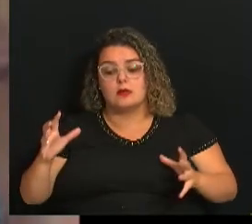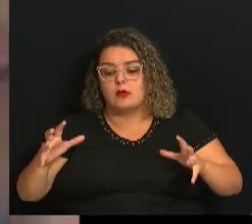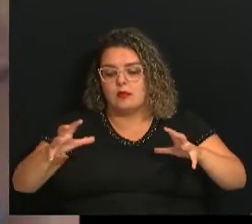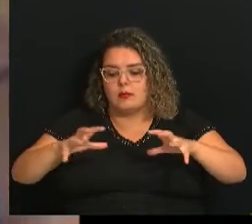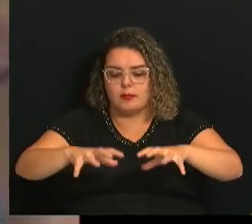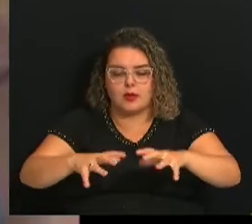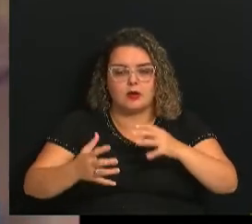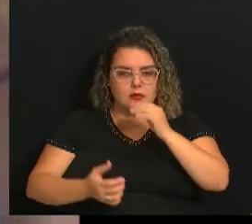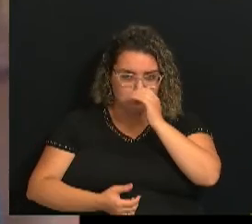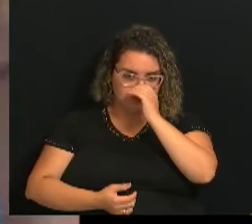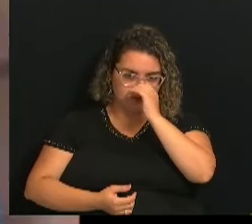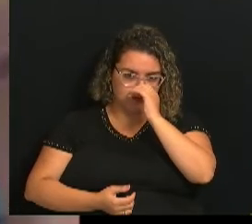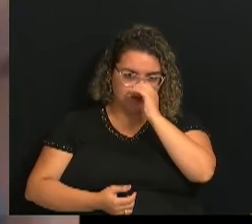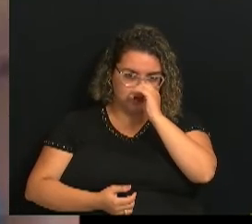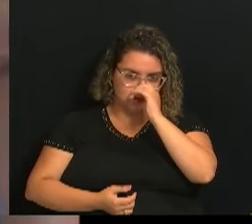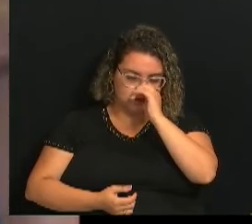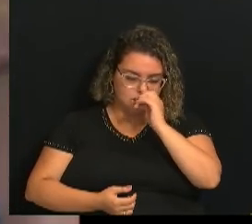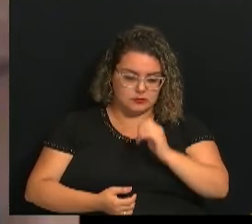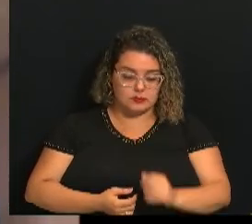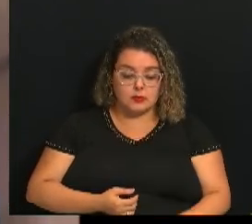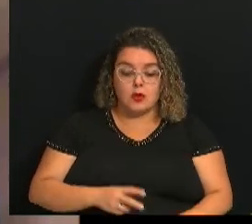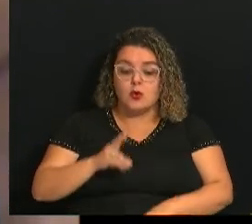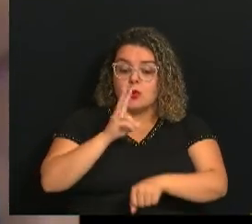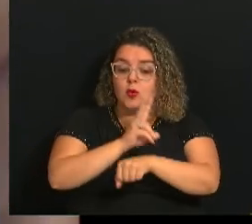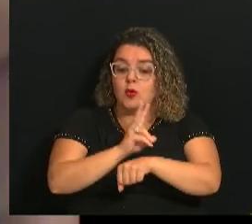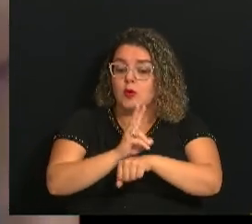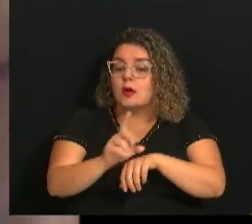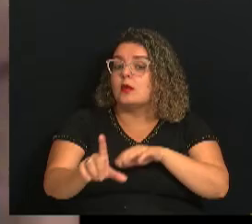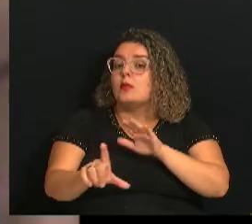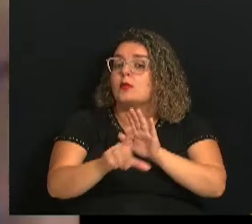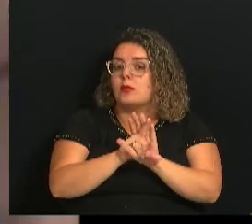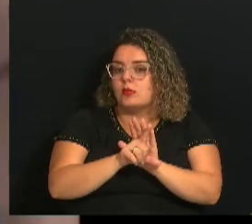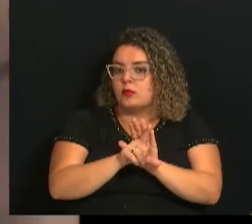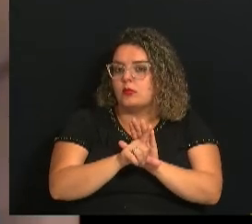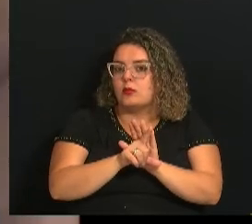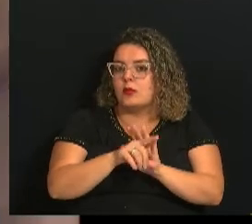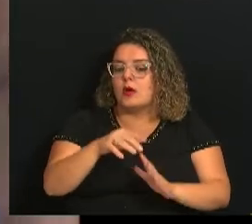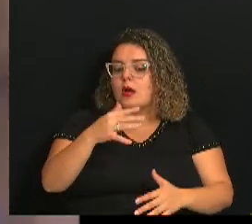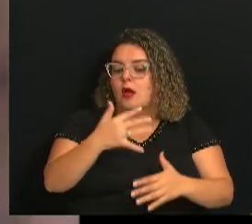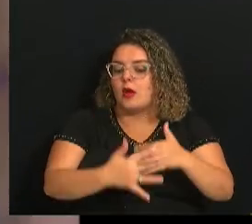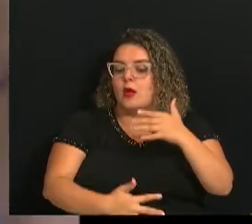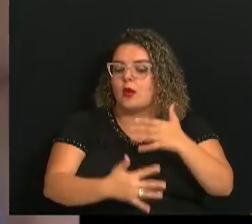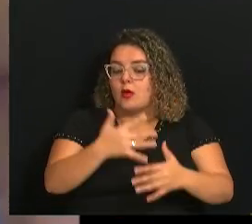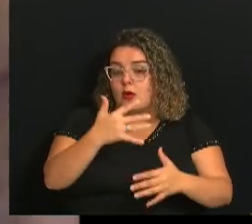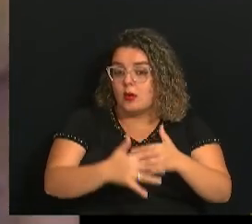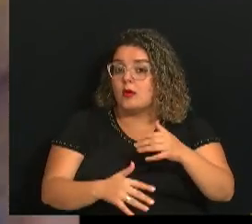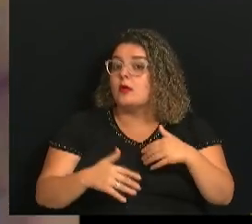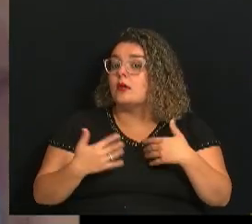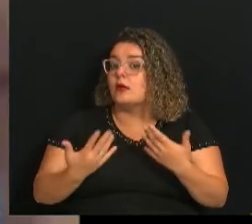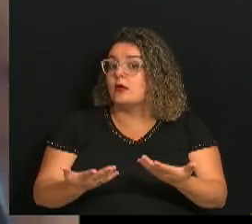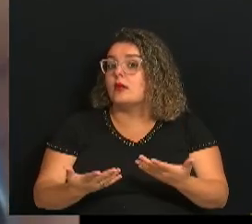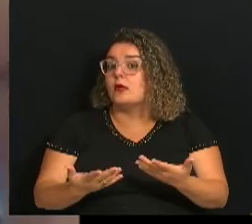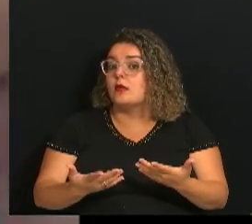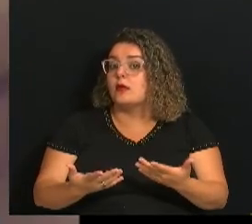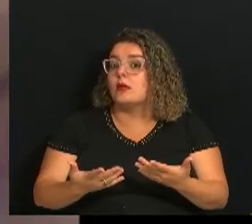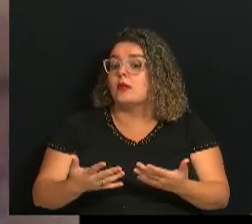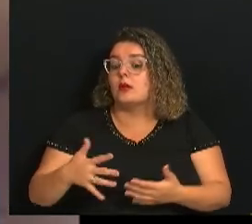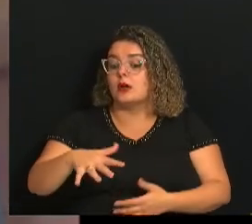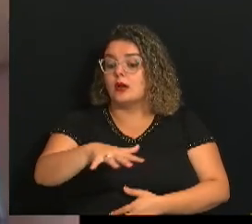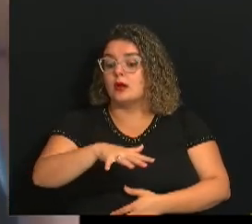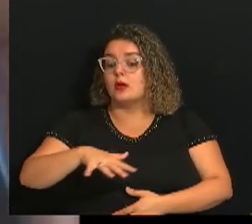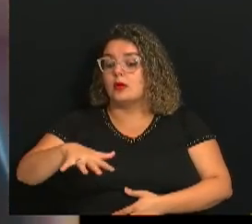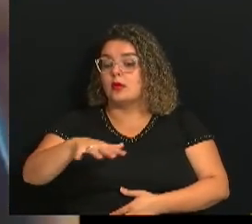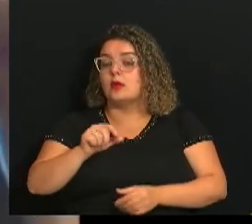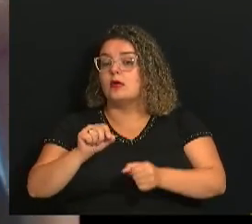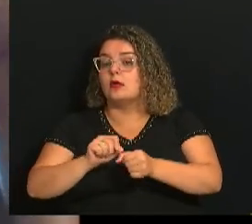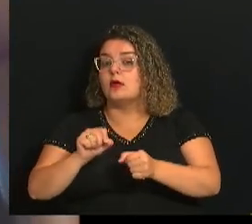preservação por lei é um empecilho e que é o mercado que faz melhor